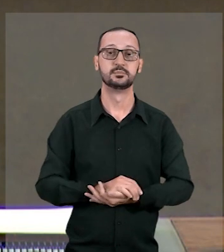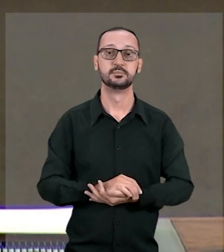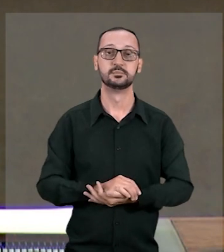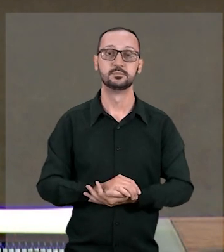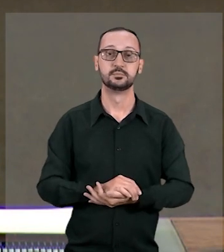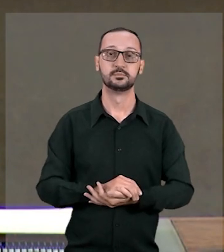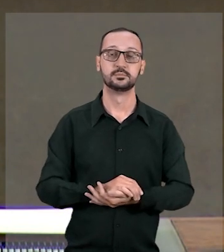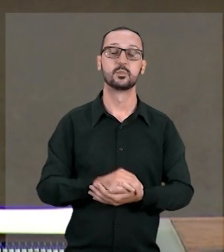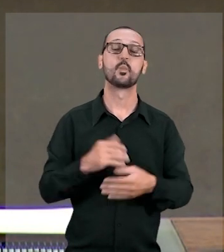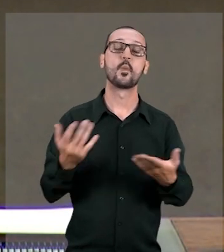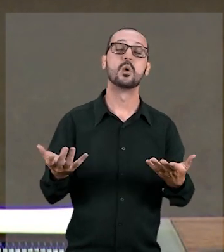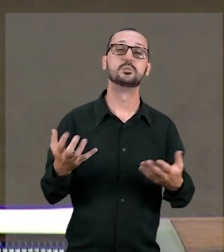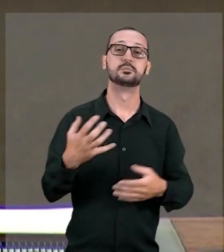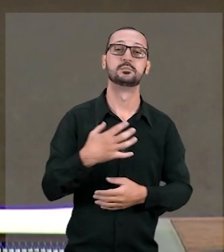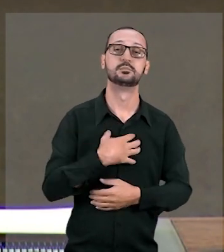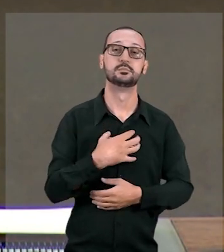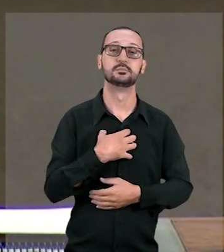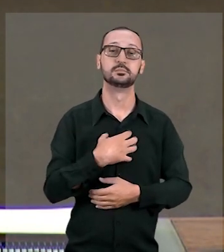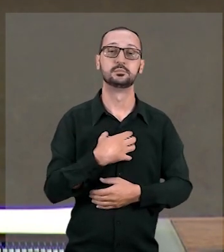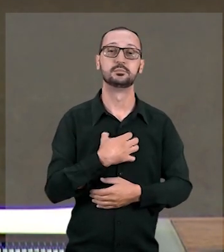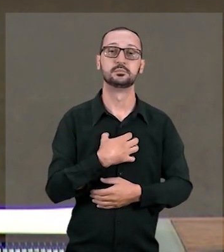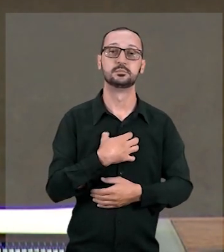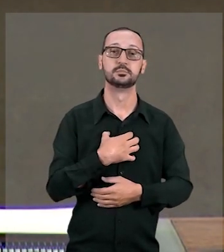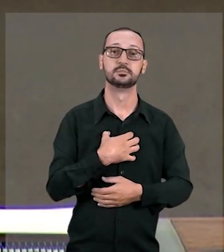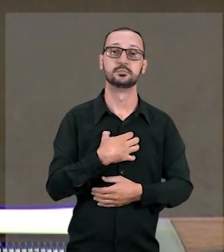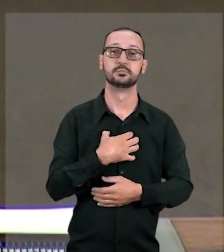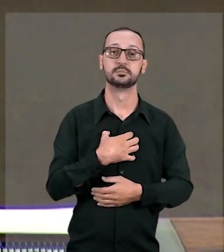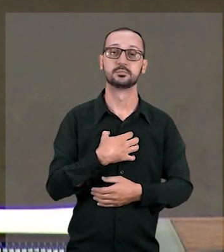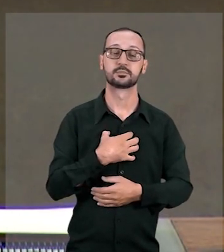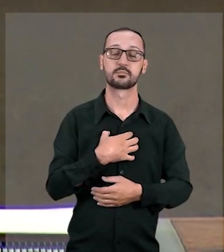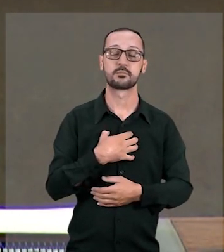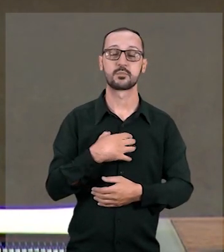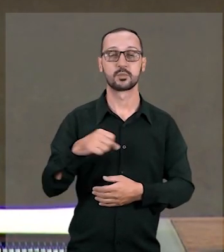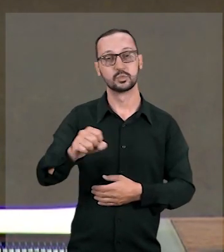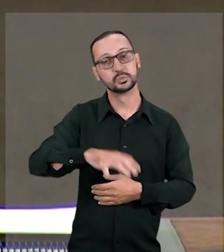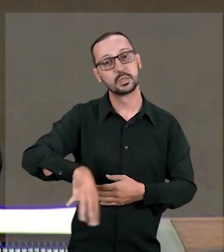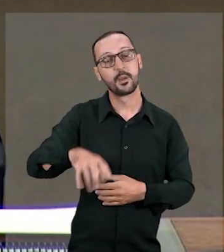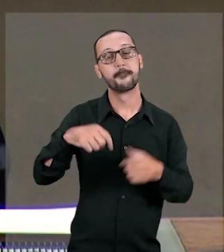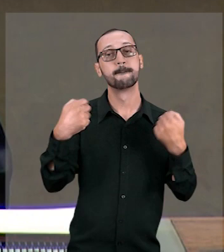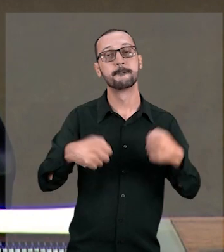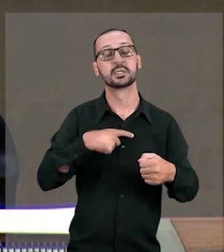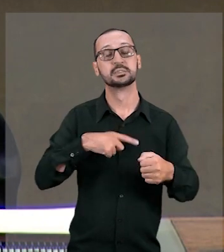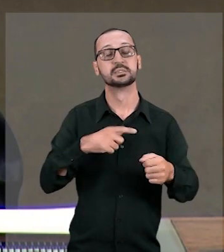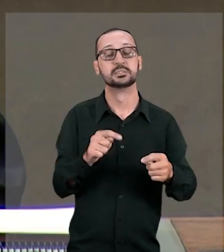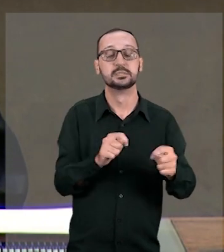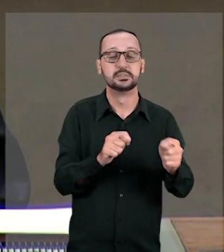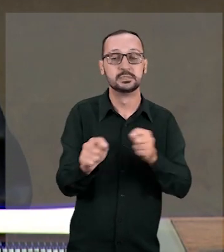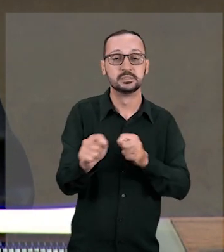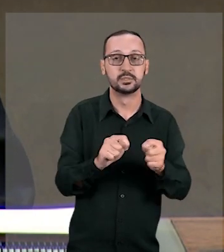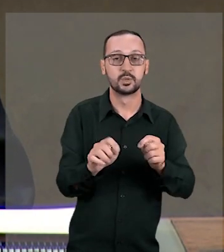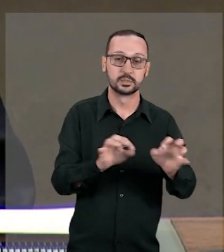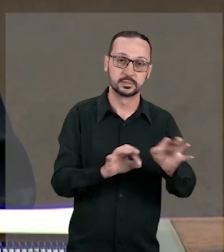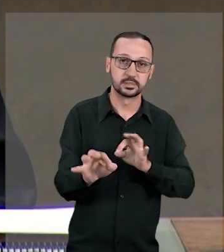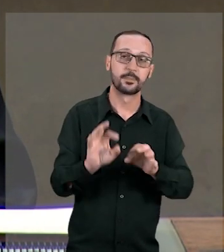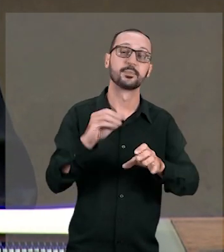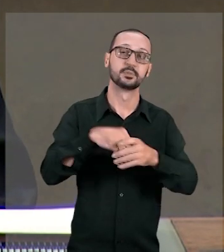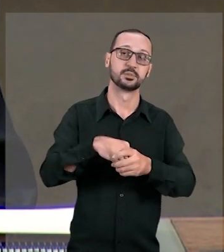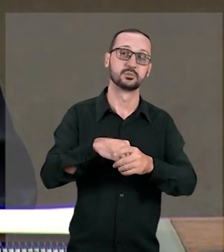é o sentimento social. Identificado o sentimento social, é preciso filtrá-lo pela